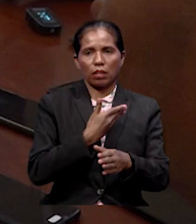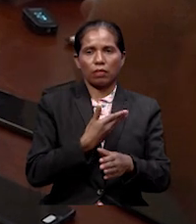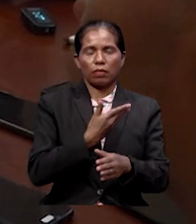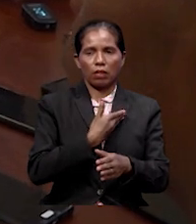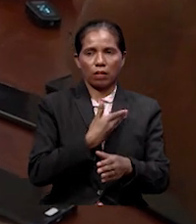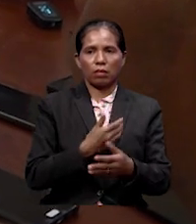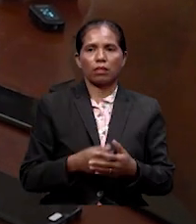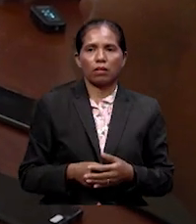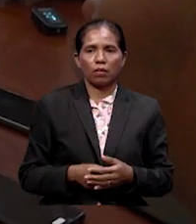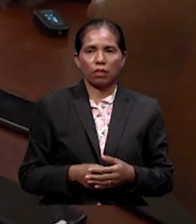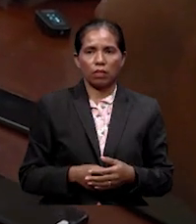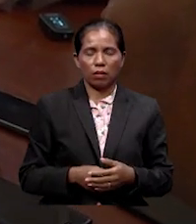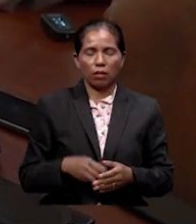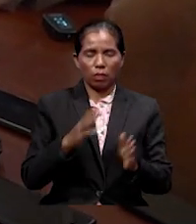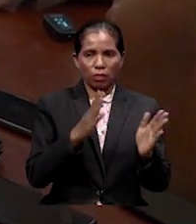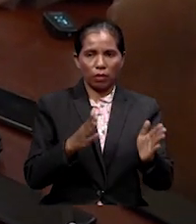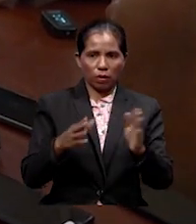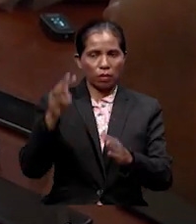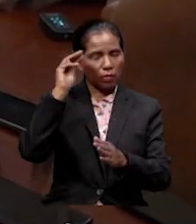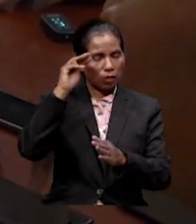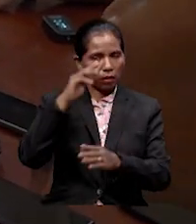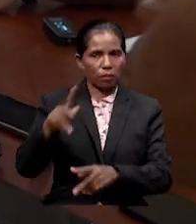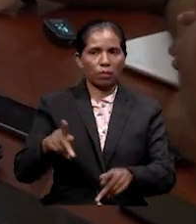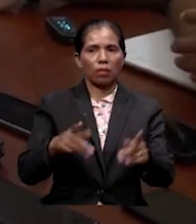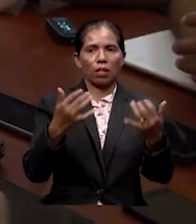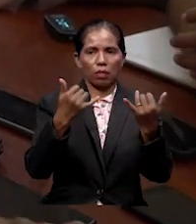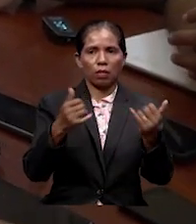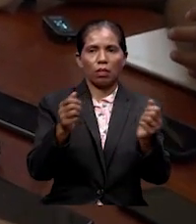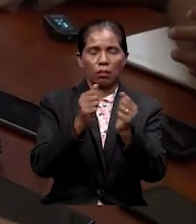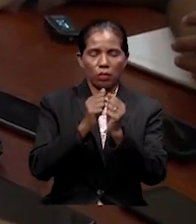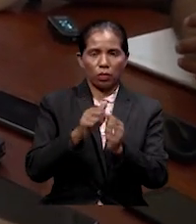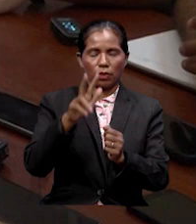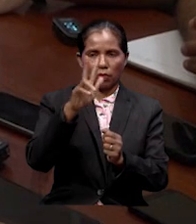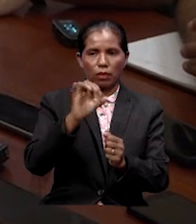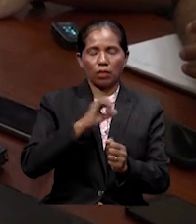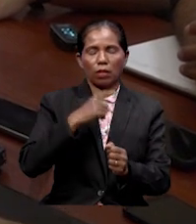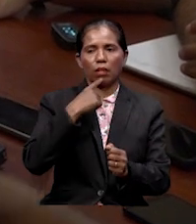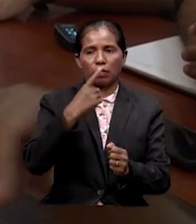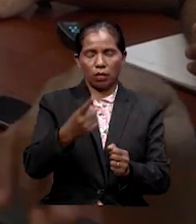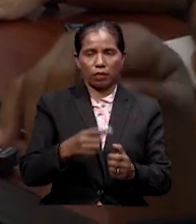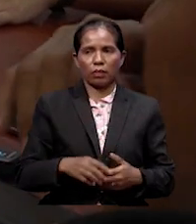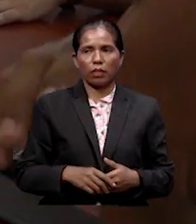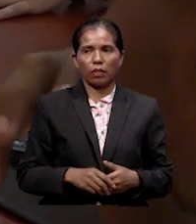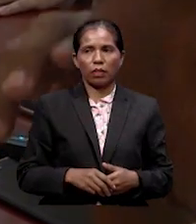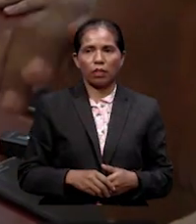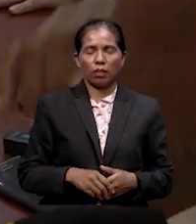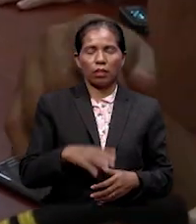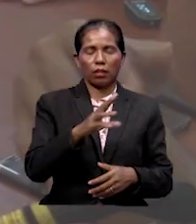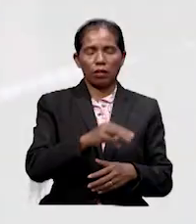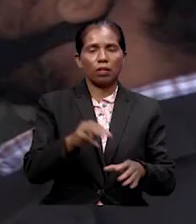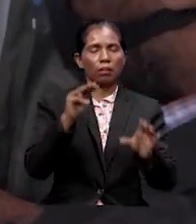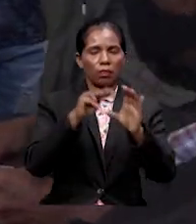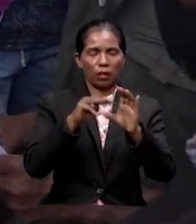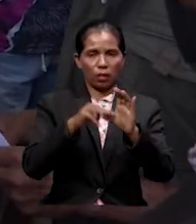iha Ministério Público agora dau hamutu tolu na maka wahi audia iha supermercado ida